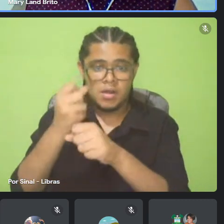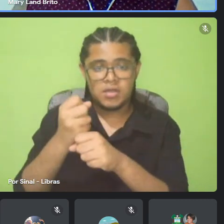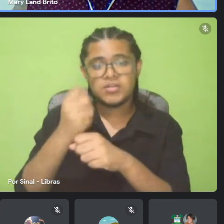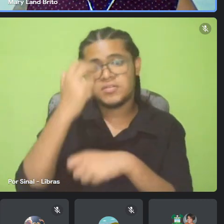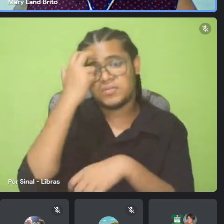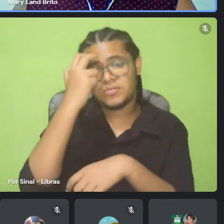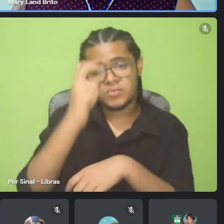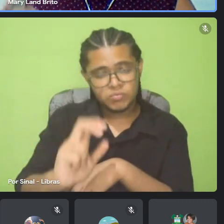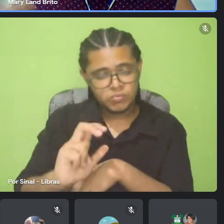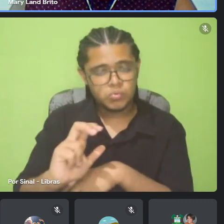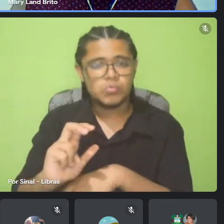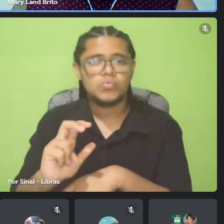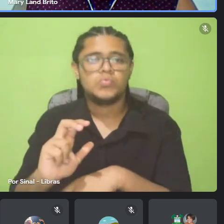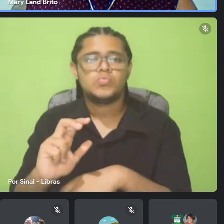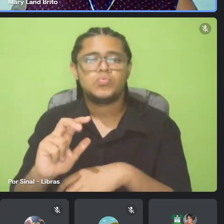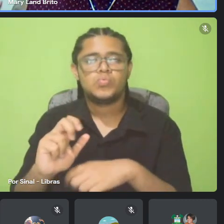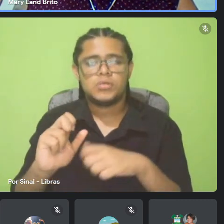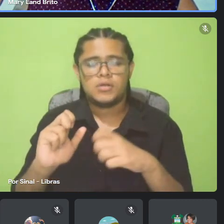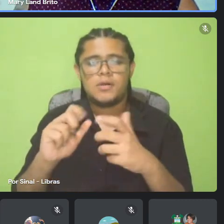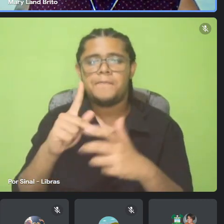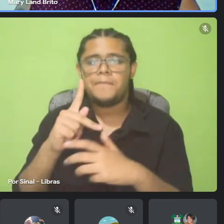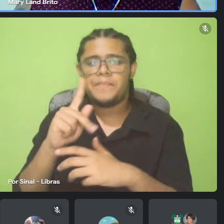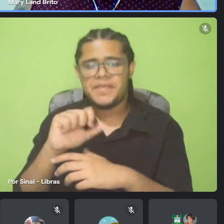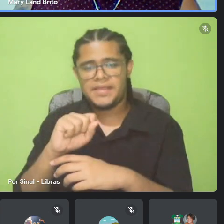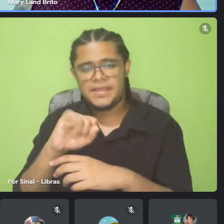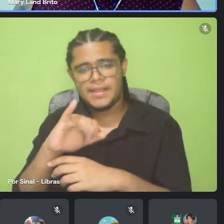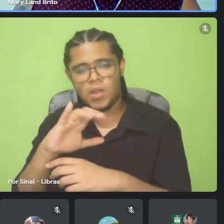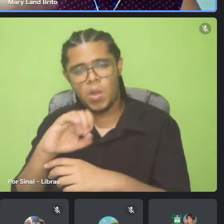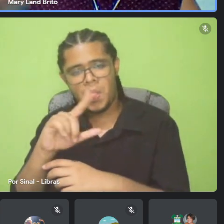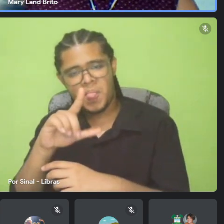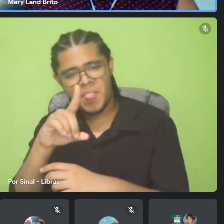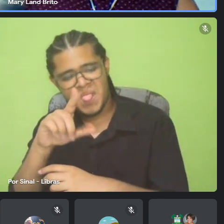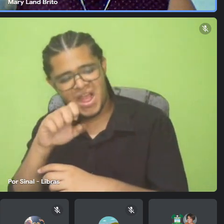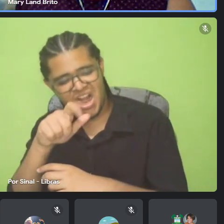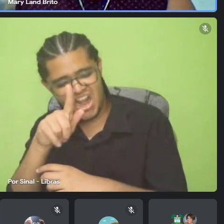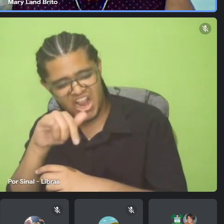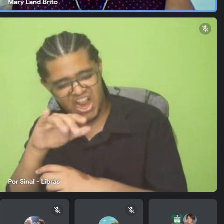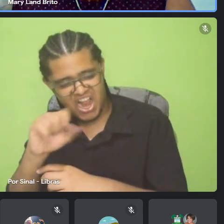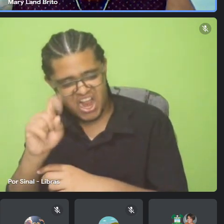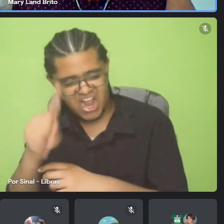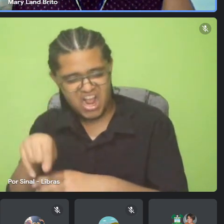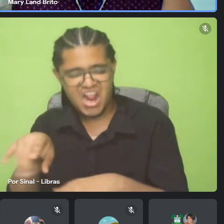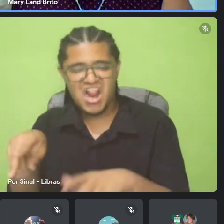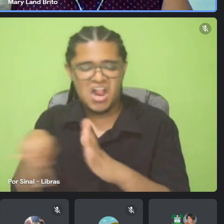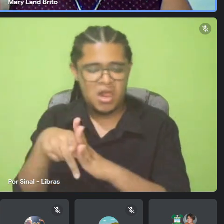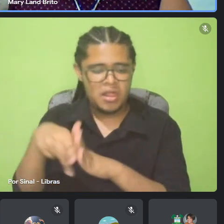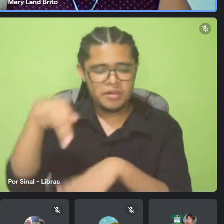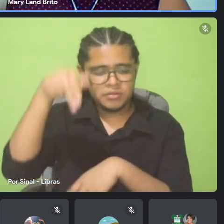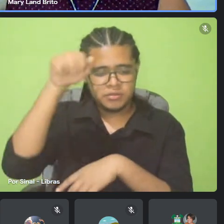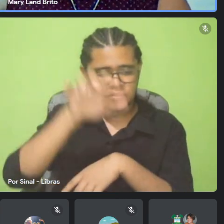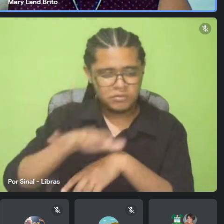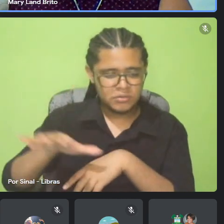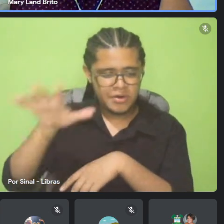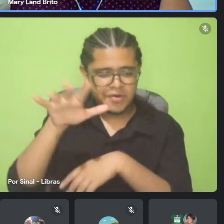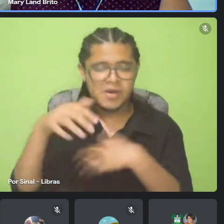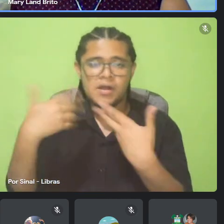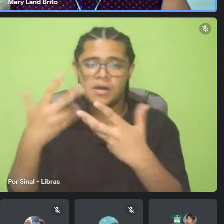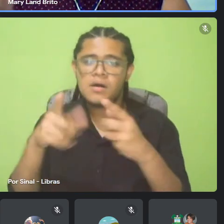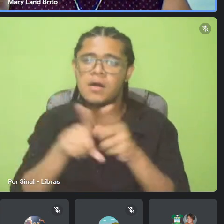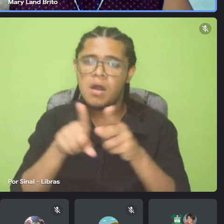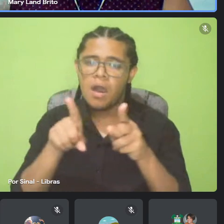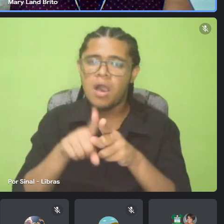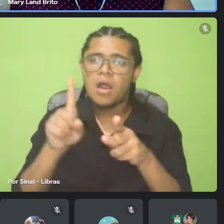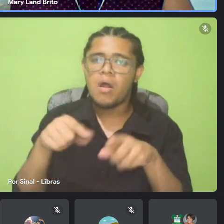plantas, das tradições, como cultura, e a partir disso, justificar com palestras,